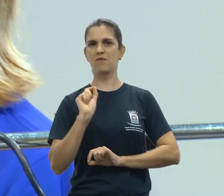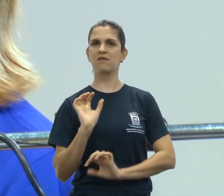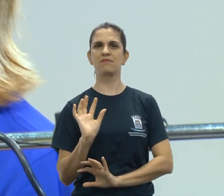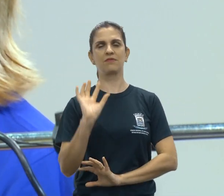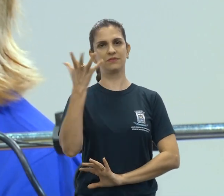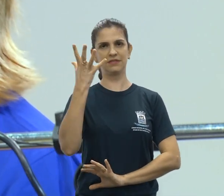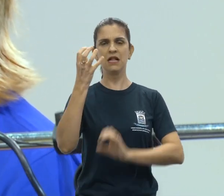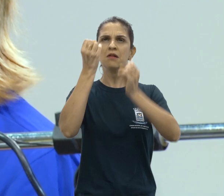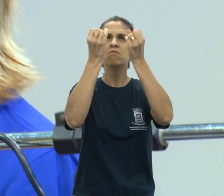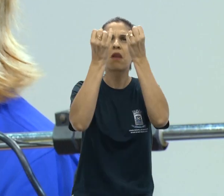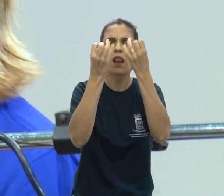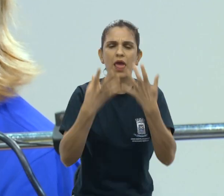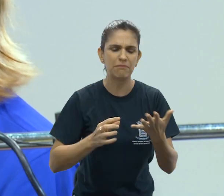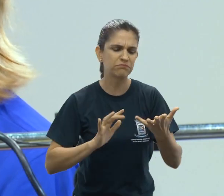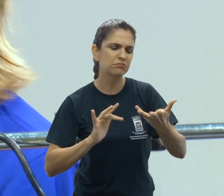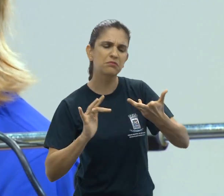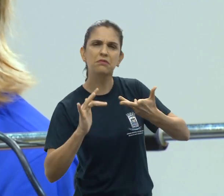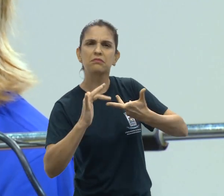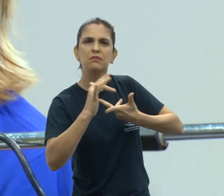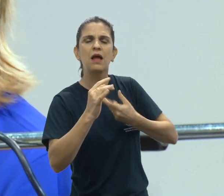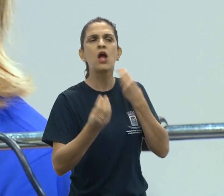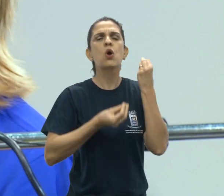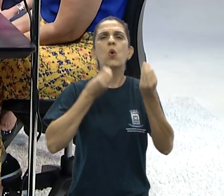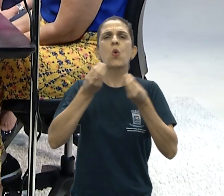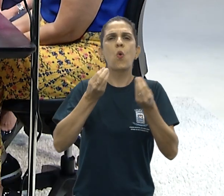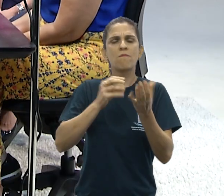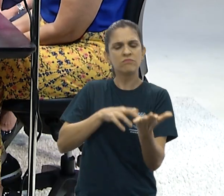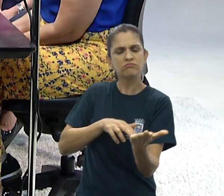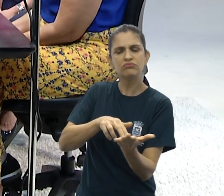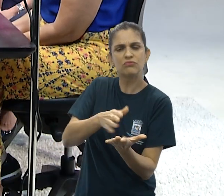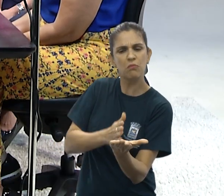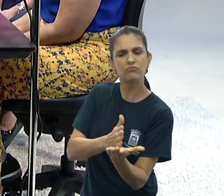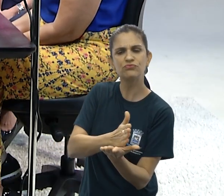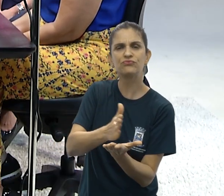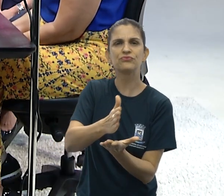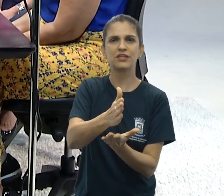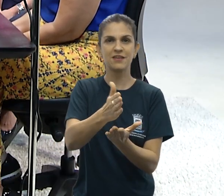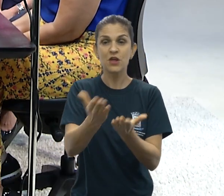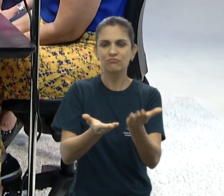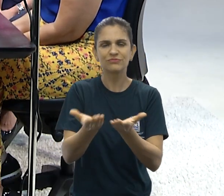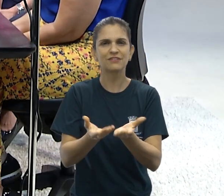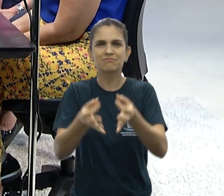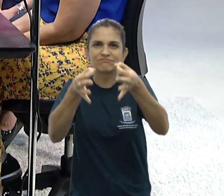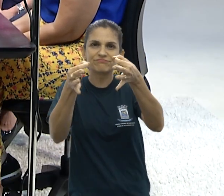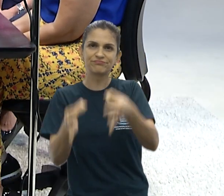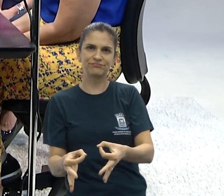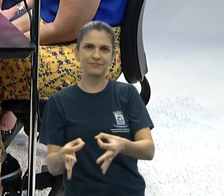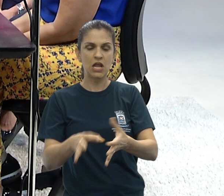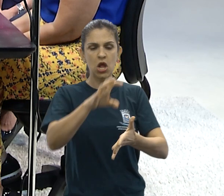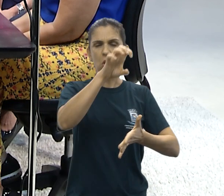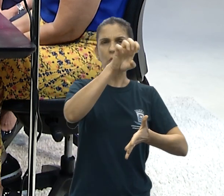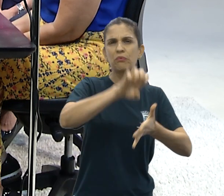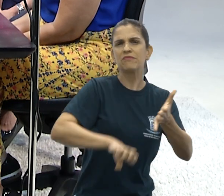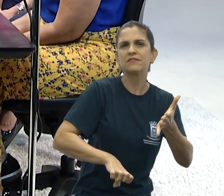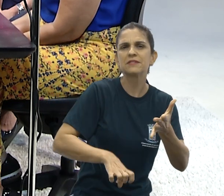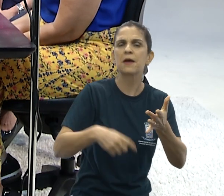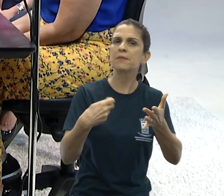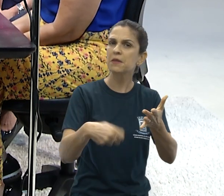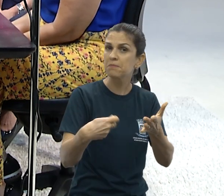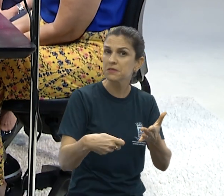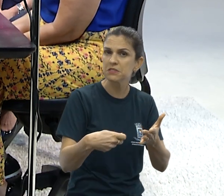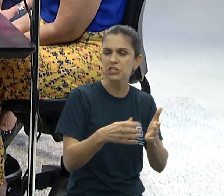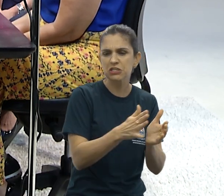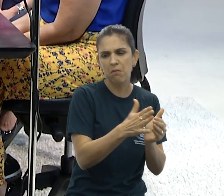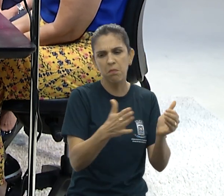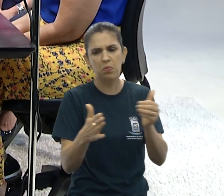daí você tem um esclarecimento de que caminho você vai tomar, né? Quando você tem um exame, por exemplo, que